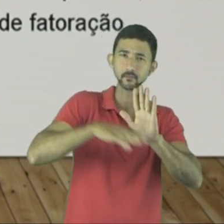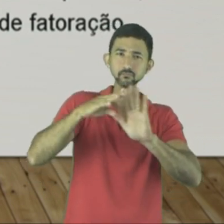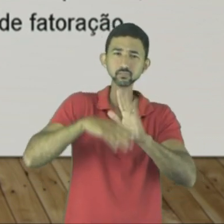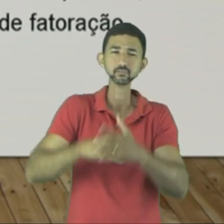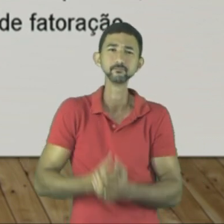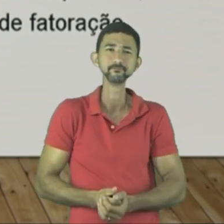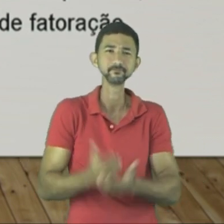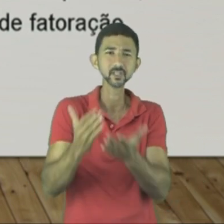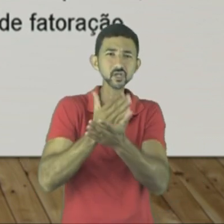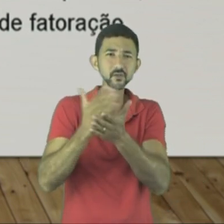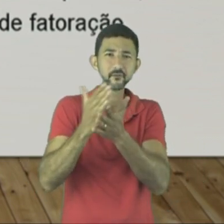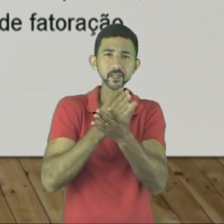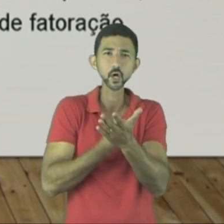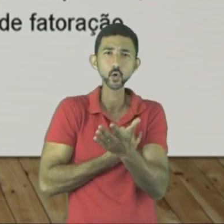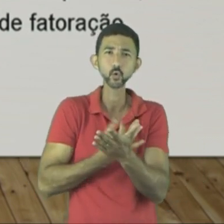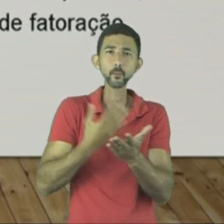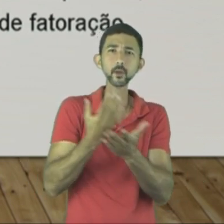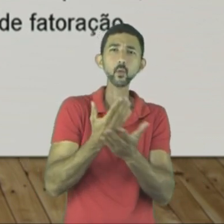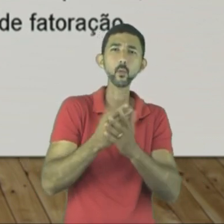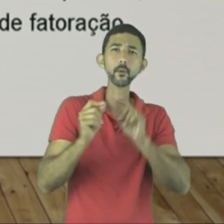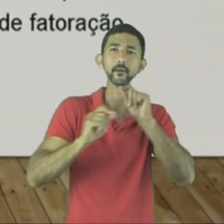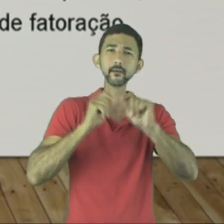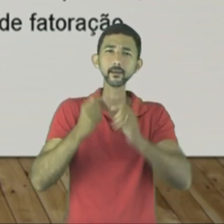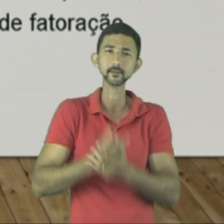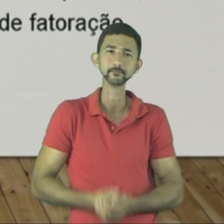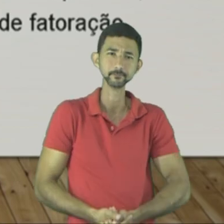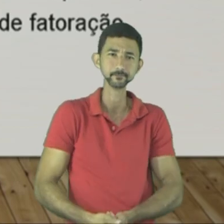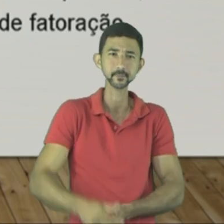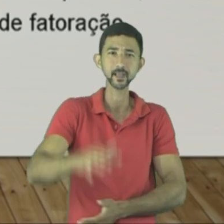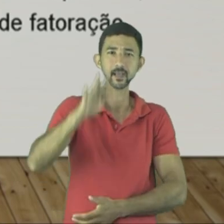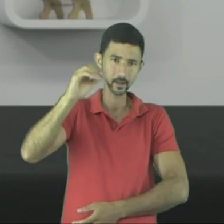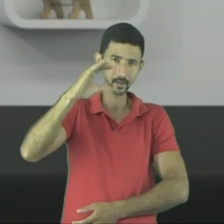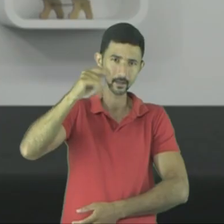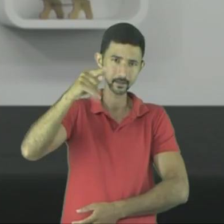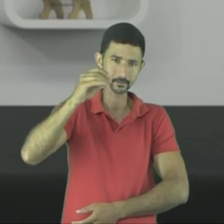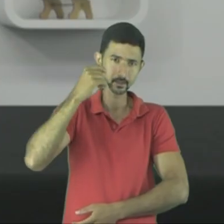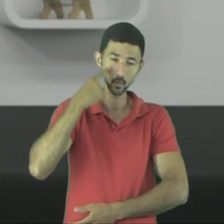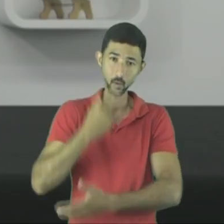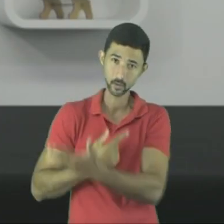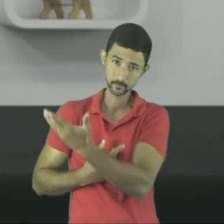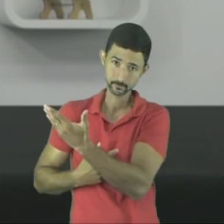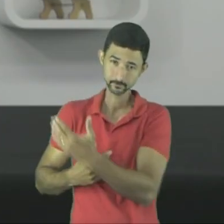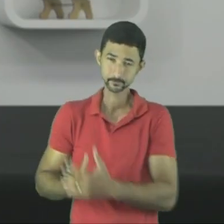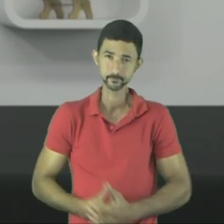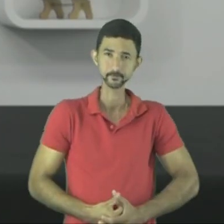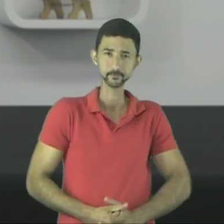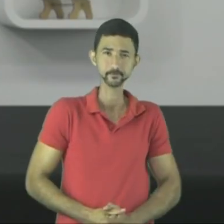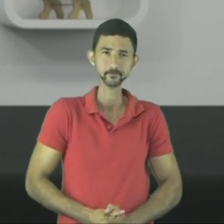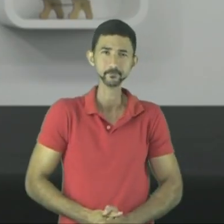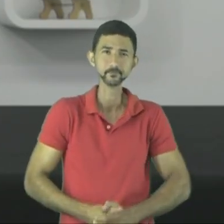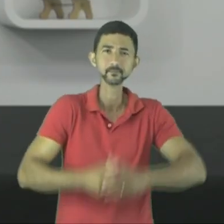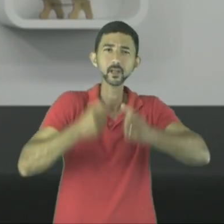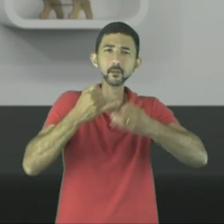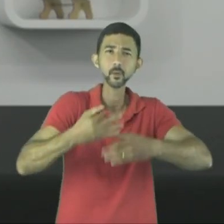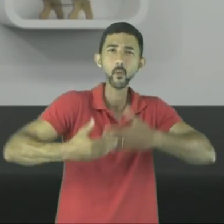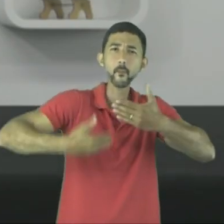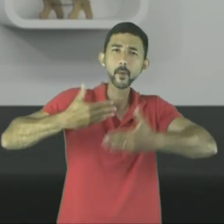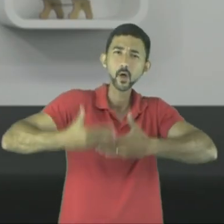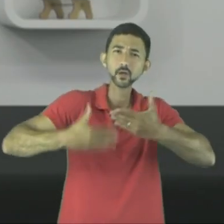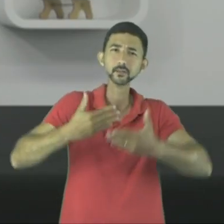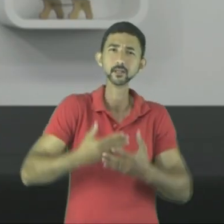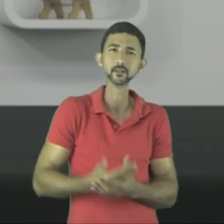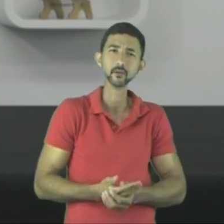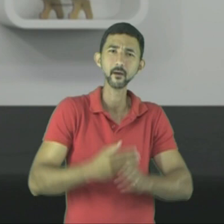decomposição dos números chamado de fatoração. Ele disse num processo